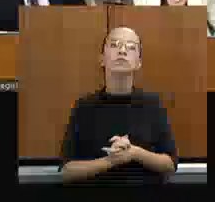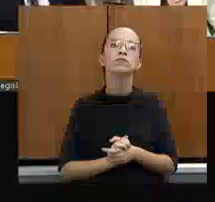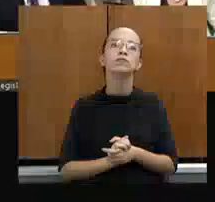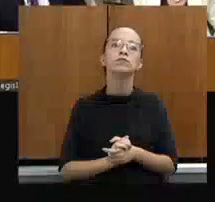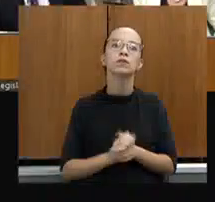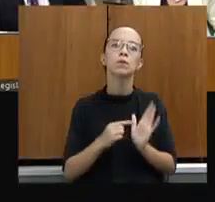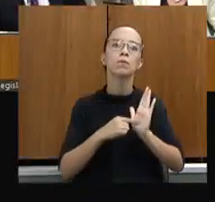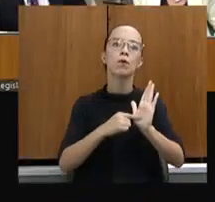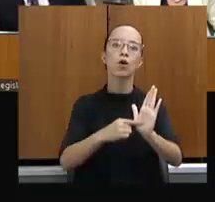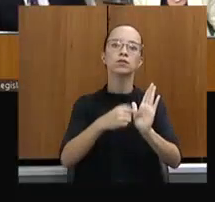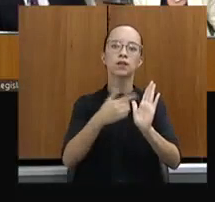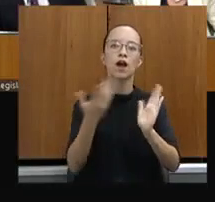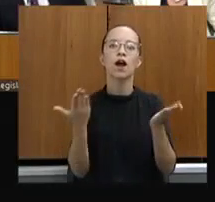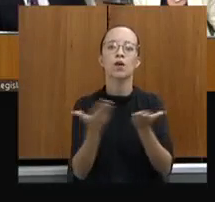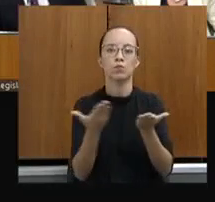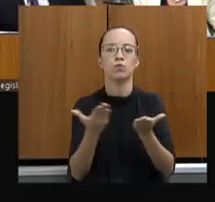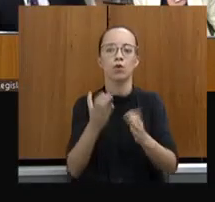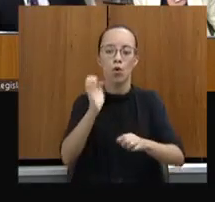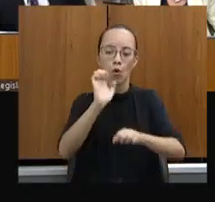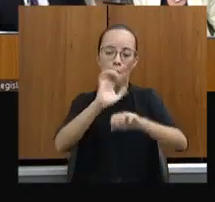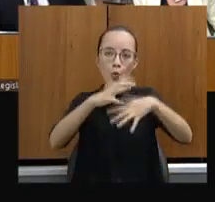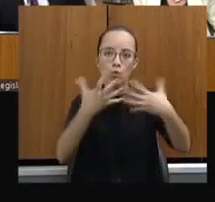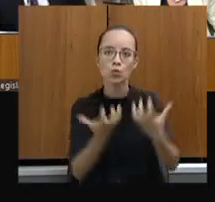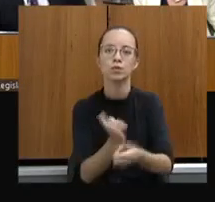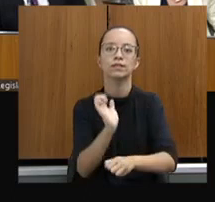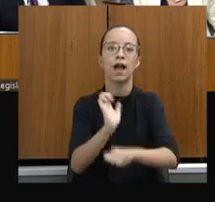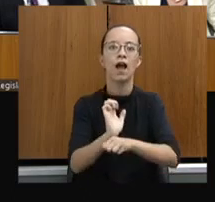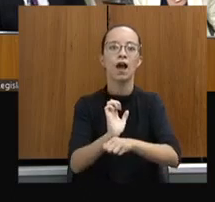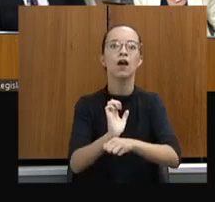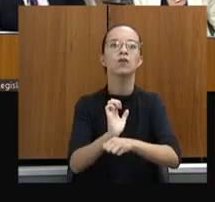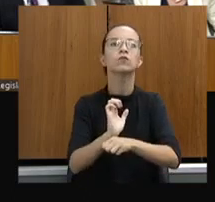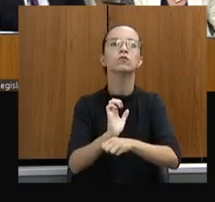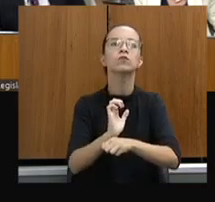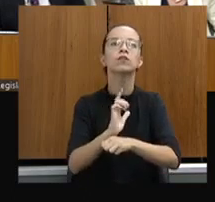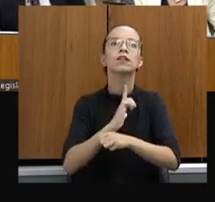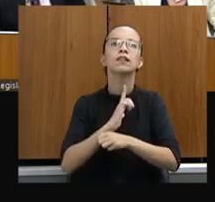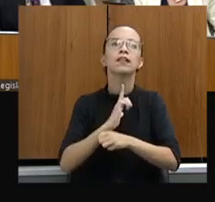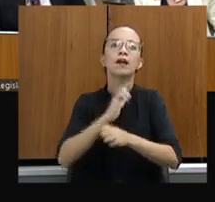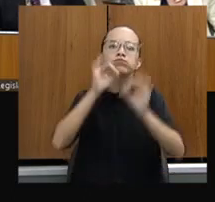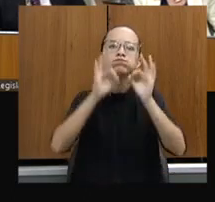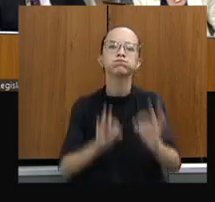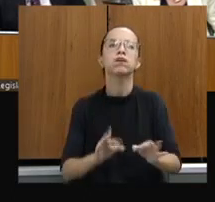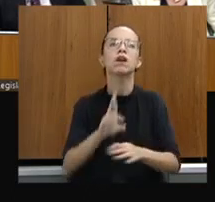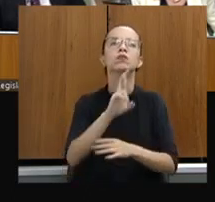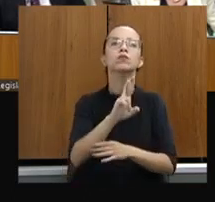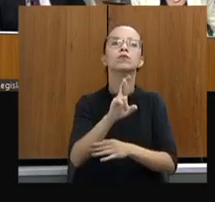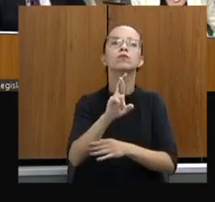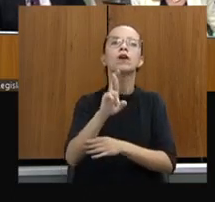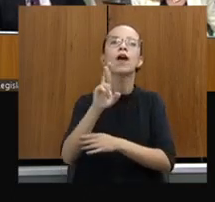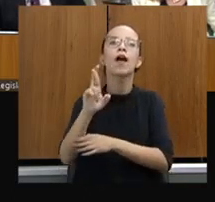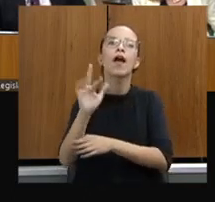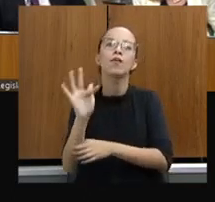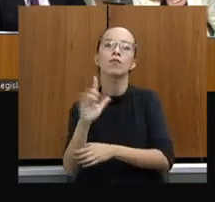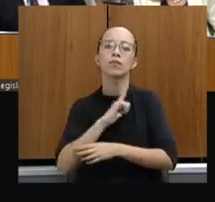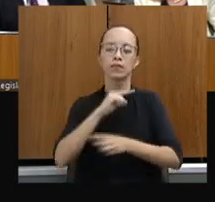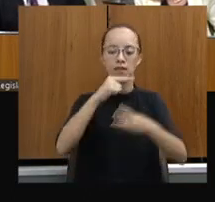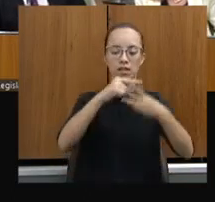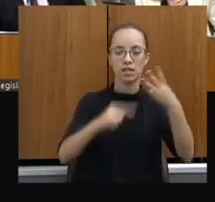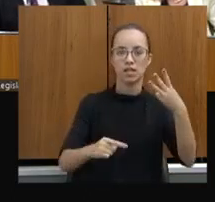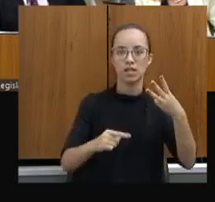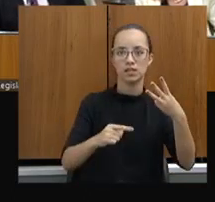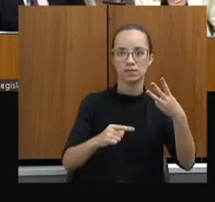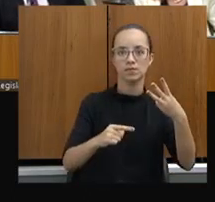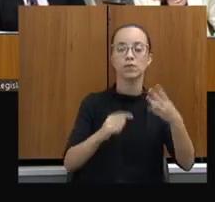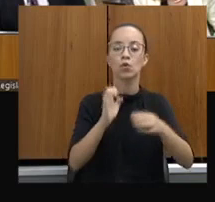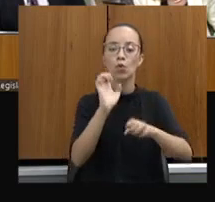mostra que o estado continua ato na habilitação ao regime de recuperação fiscal né existem três pré condições